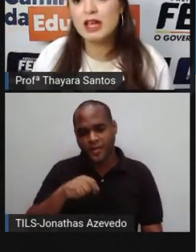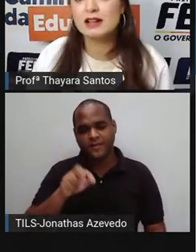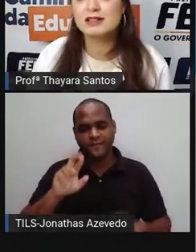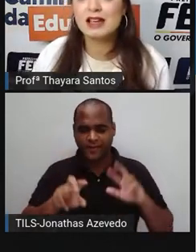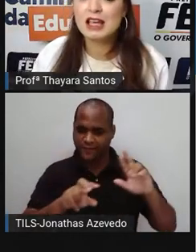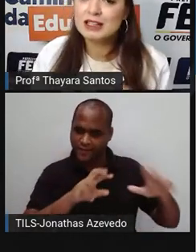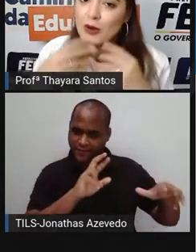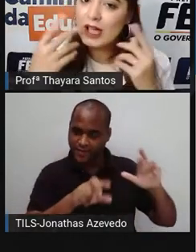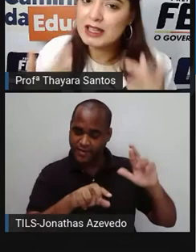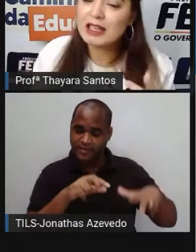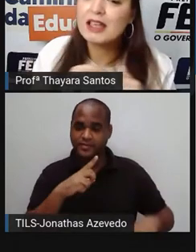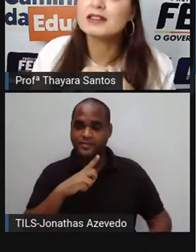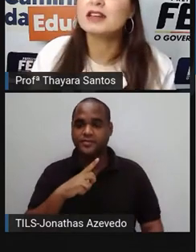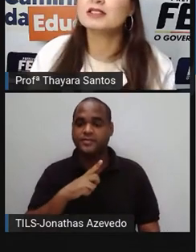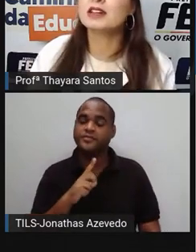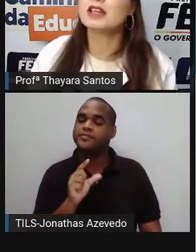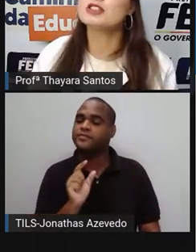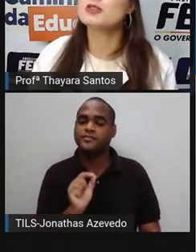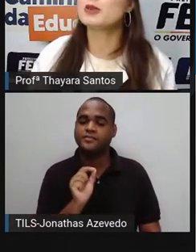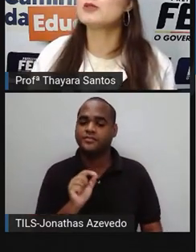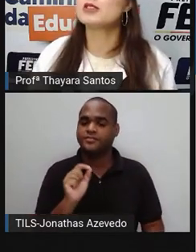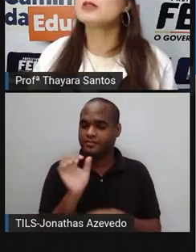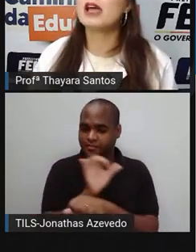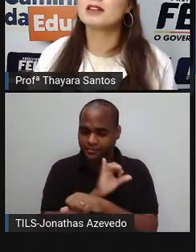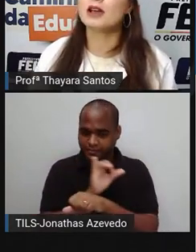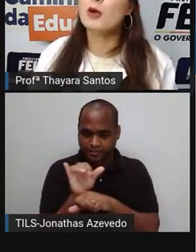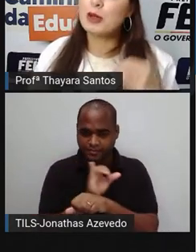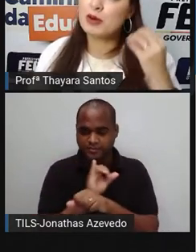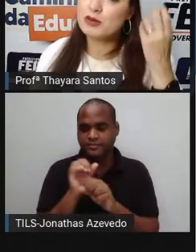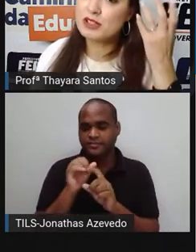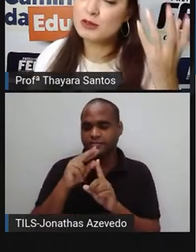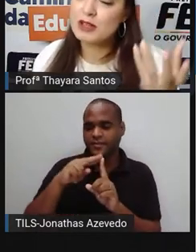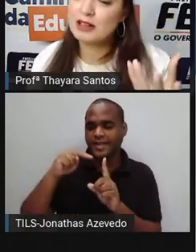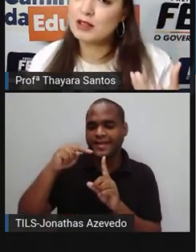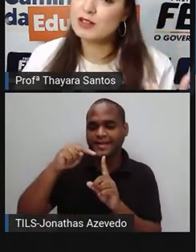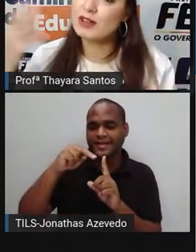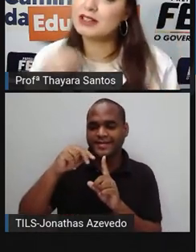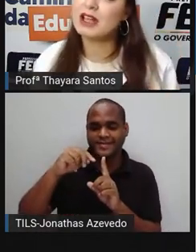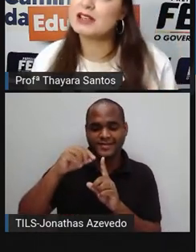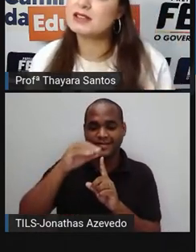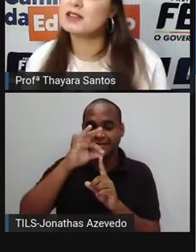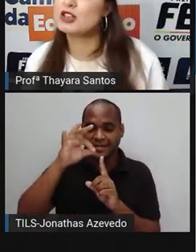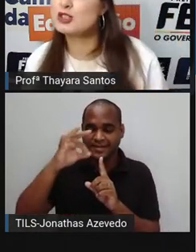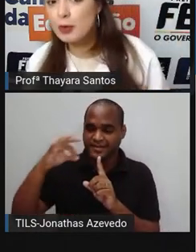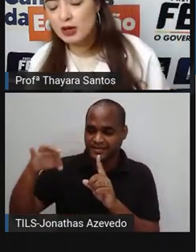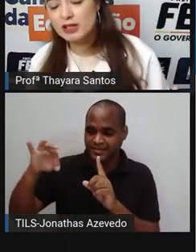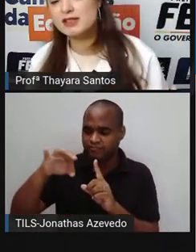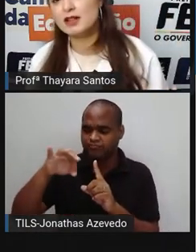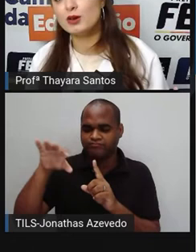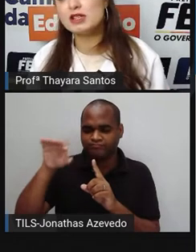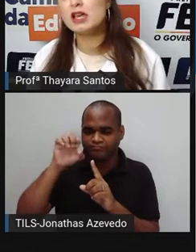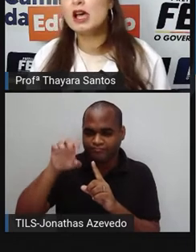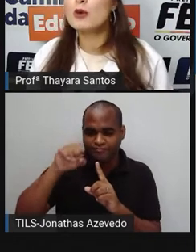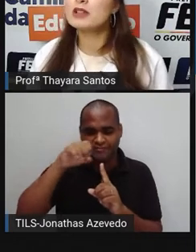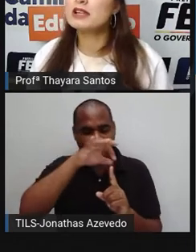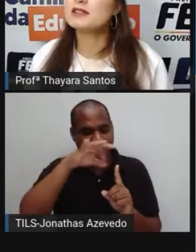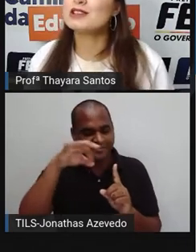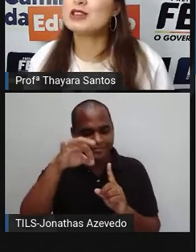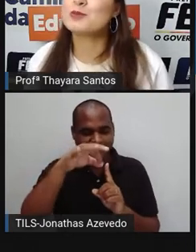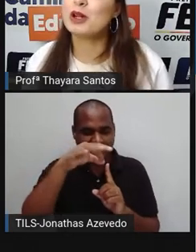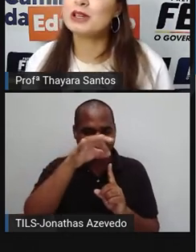diferente do deles então aí é que entra a estratégia de produzir neta que produzindo néctar você vai atrair esses agentes polinizadores